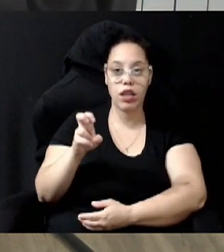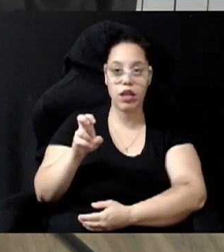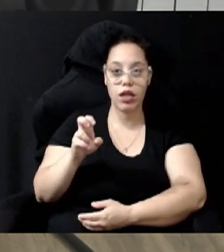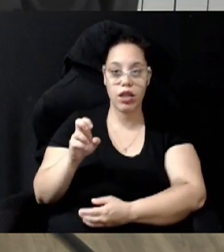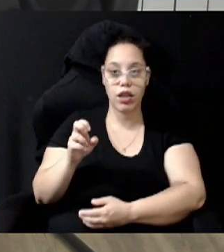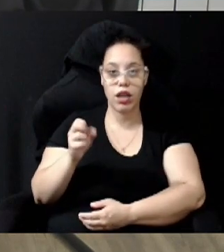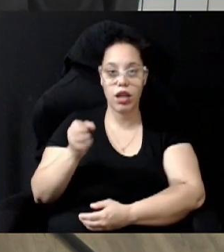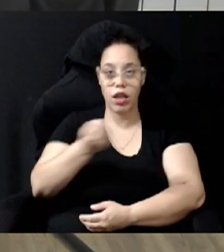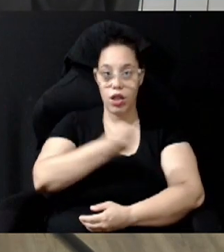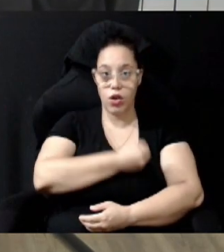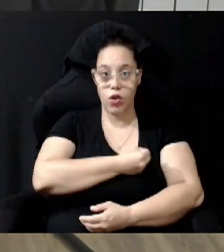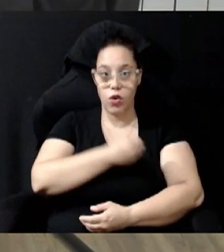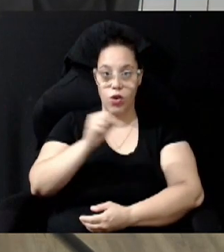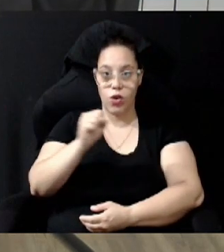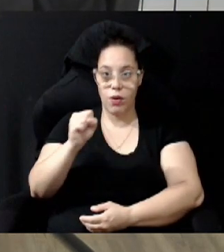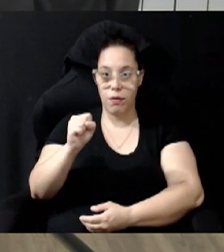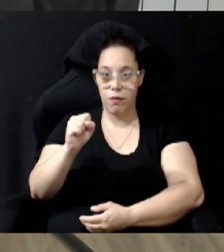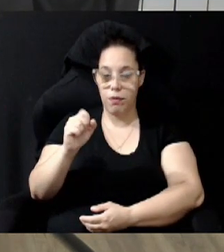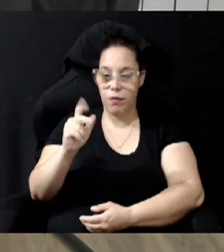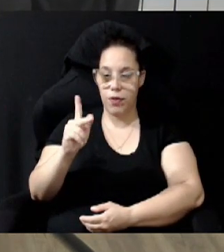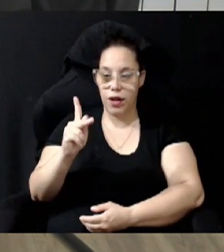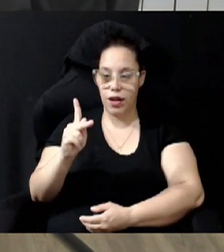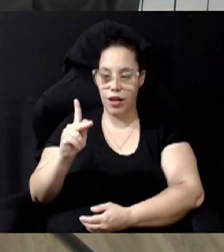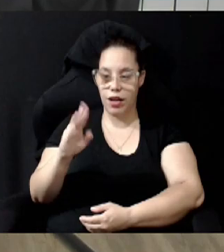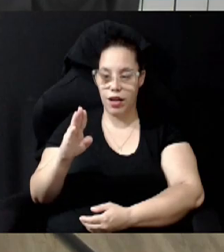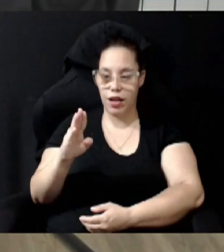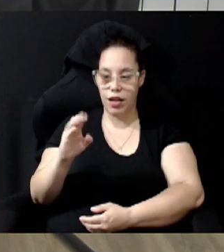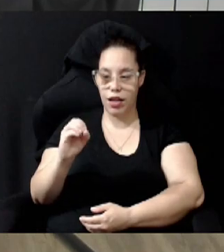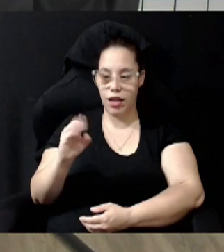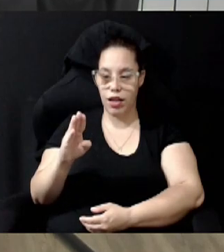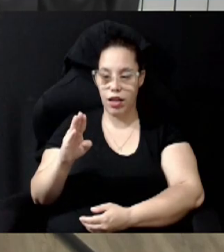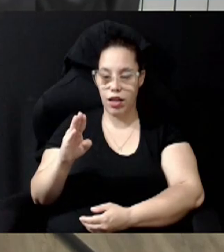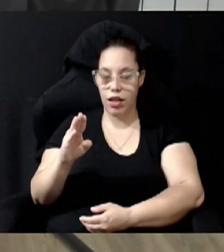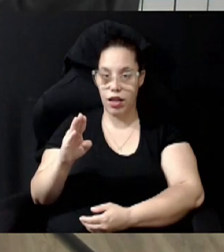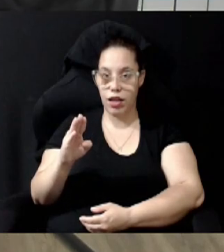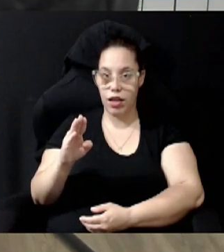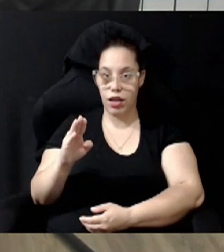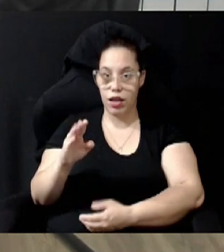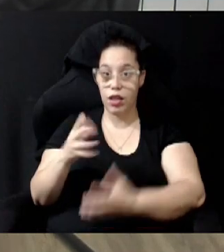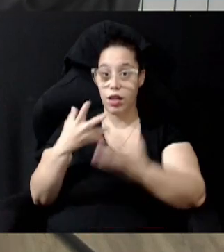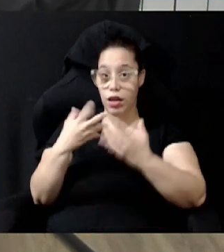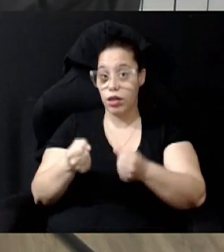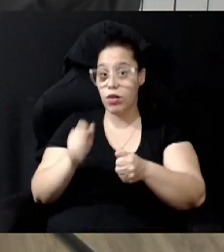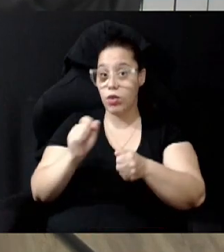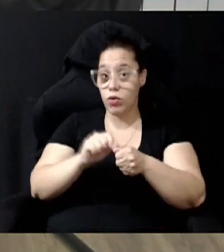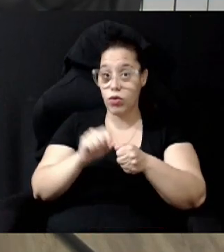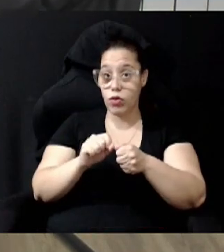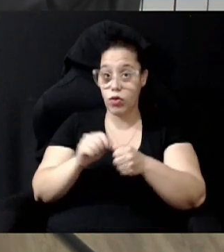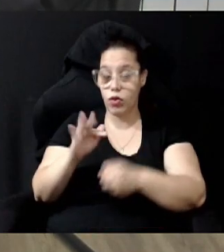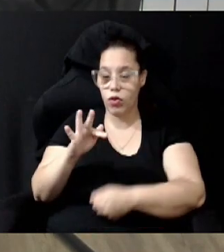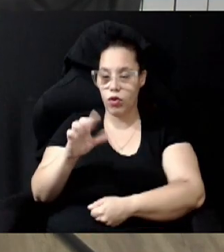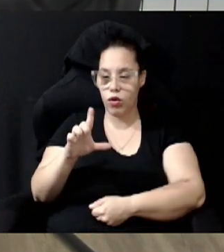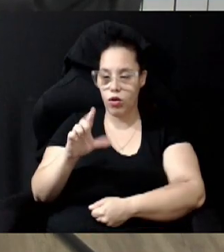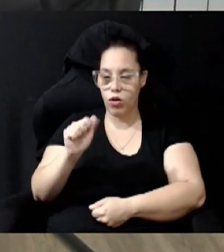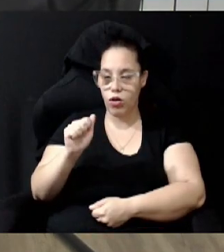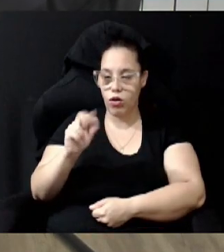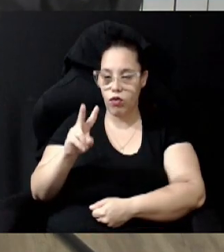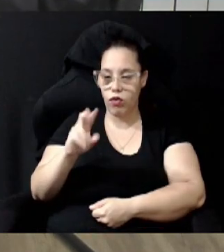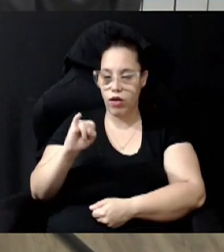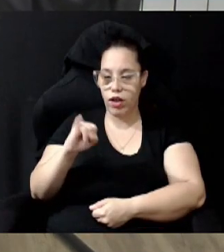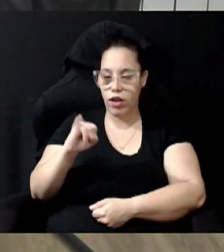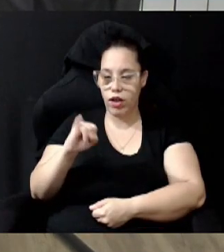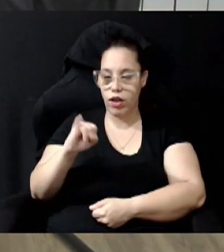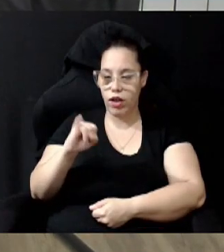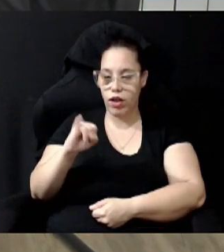Né? 45 mil reais foram os honorários que ela ganhou para fazer. E o Flavinho, que é de Campinas, né? Que é o advogado do